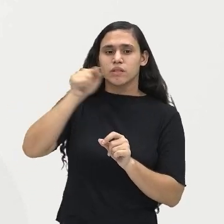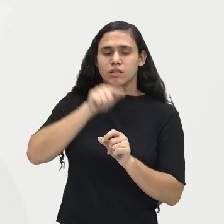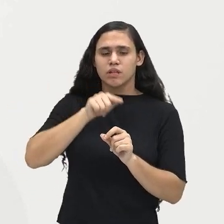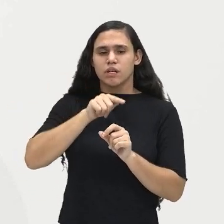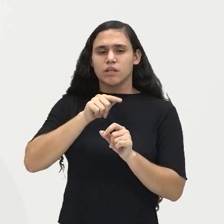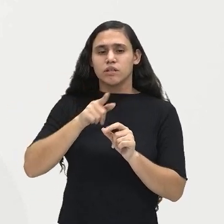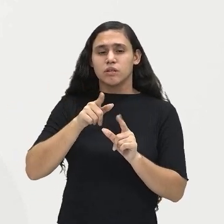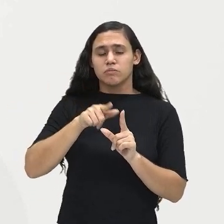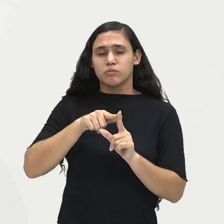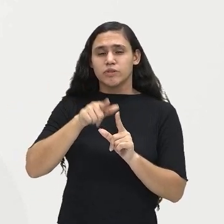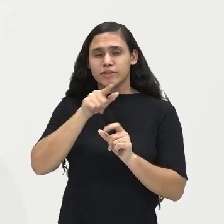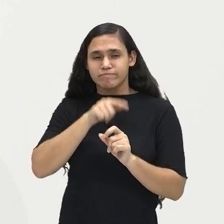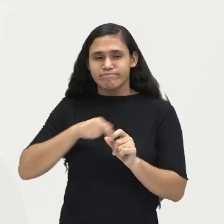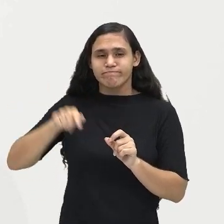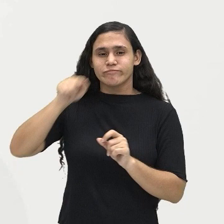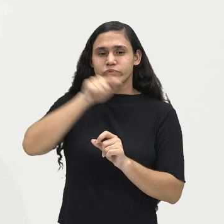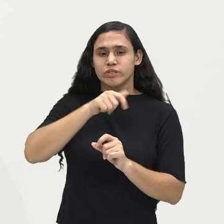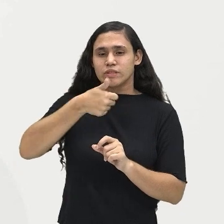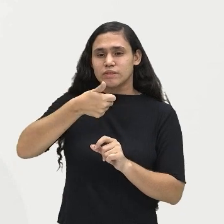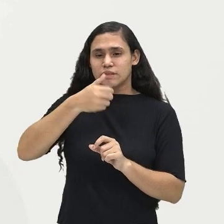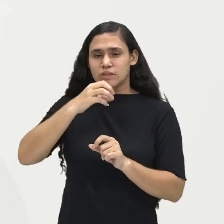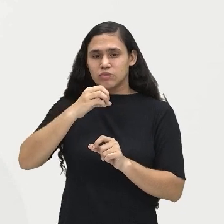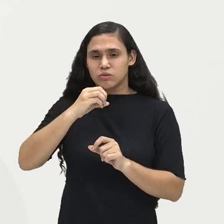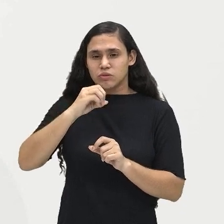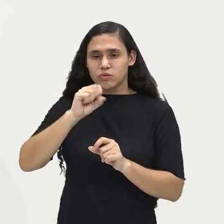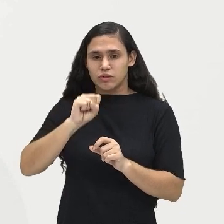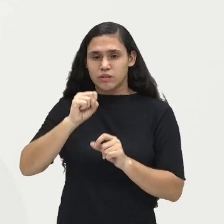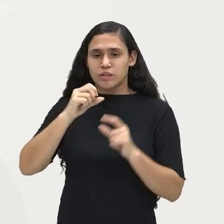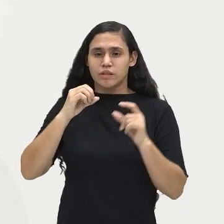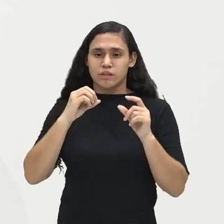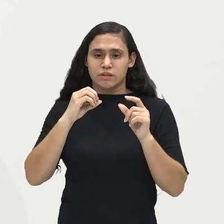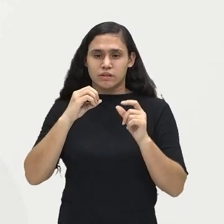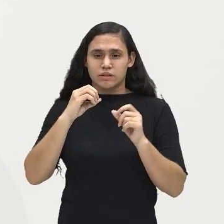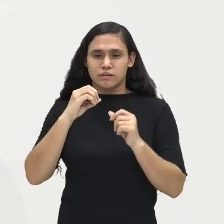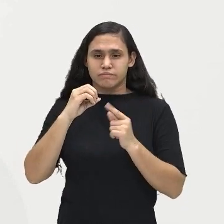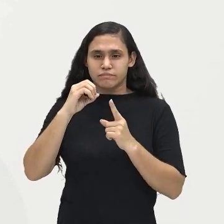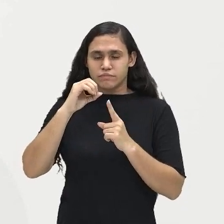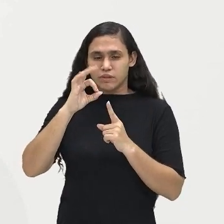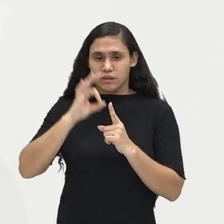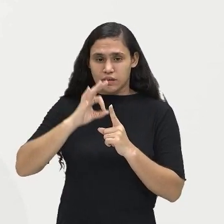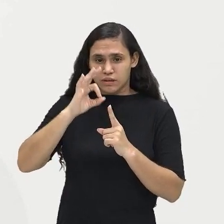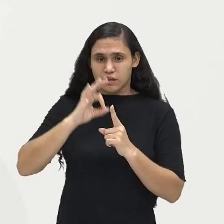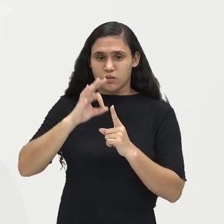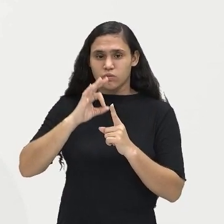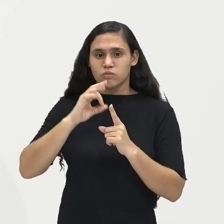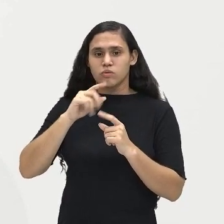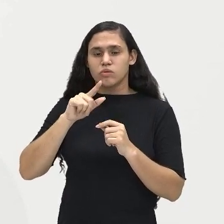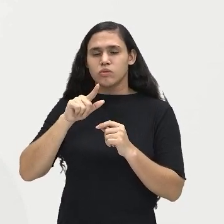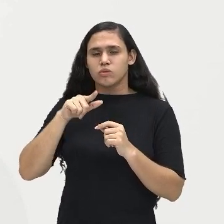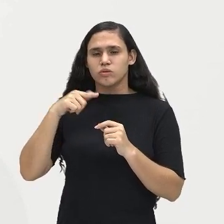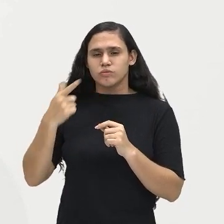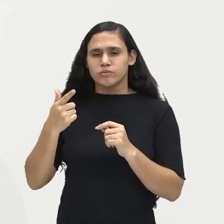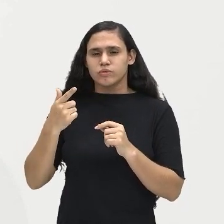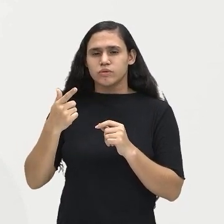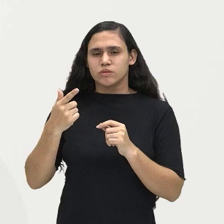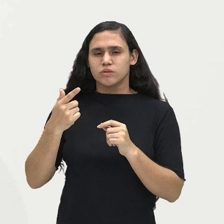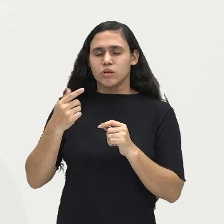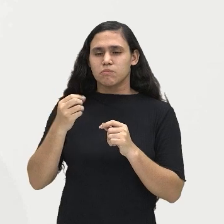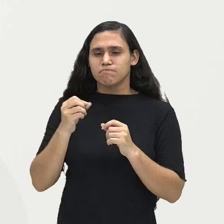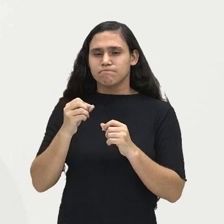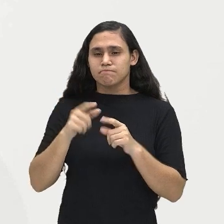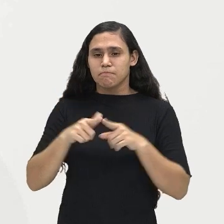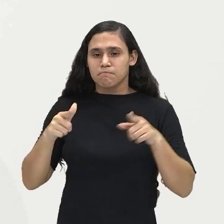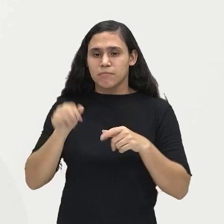isso em torno desse ponto, em torno do ponto central dela. Mas ela gira, porém a figura se mantém na